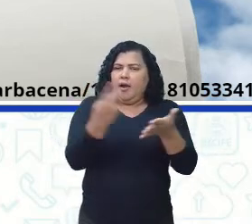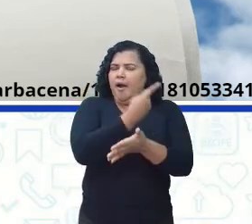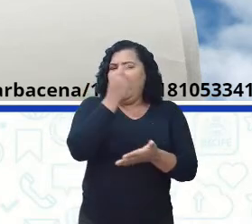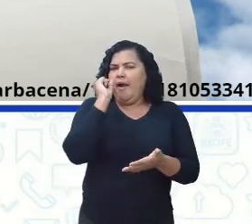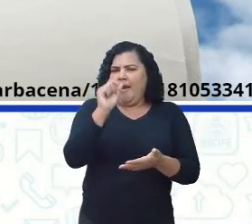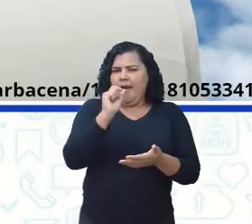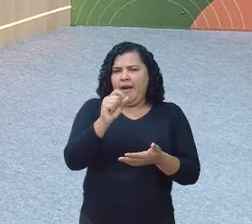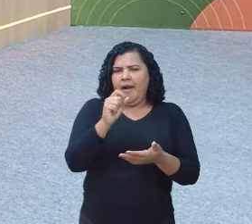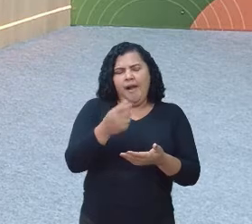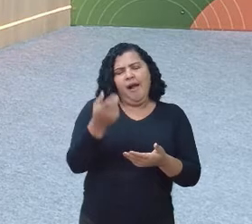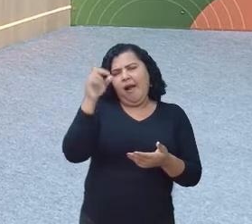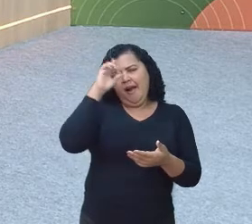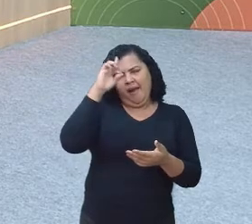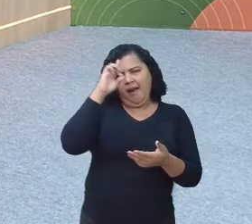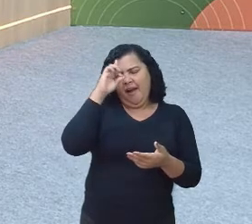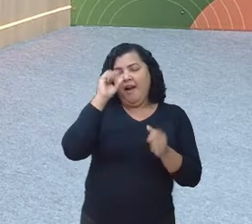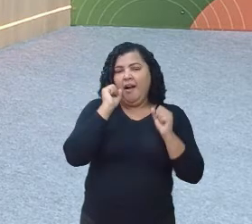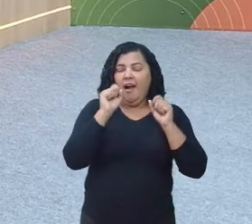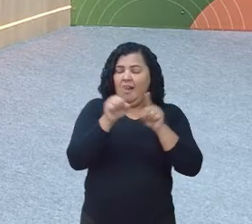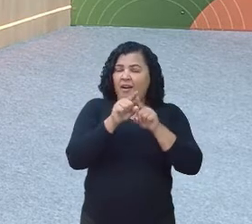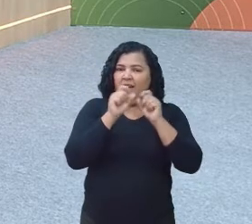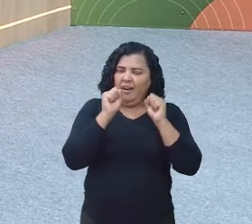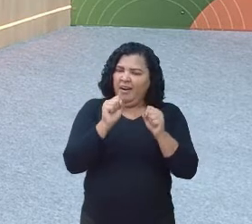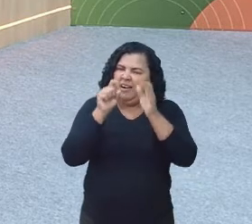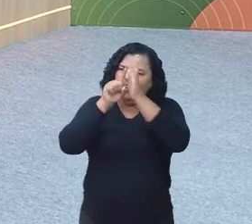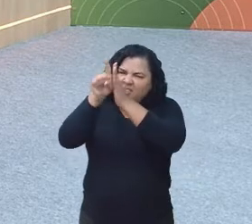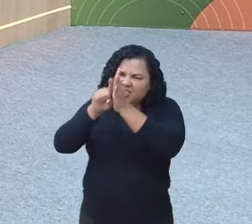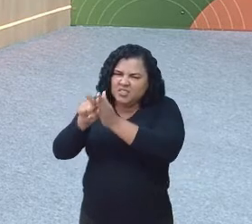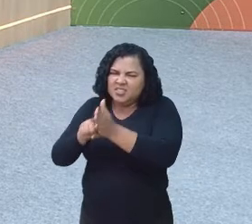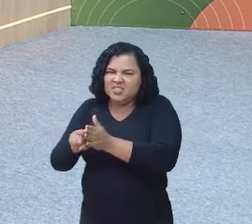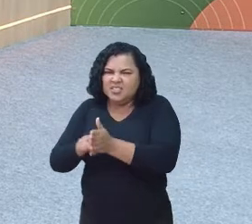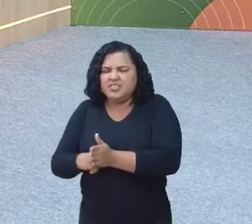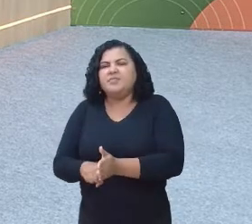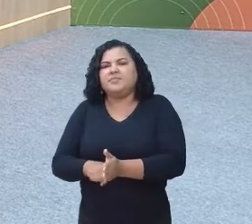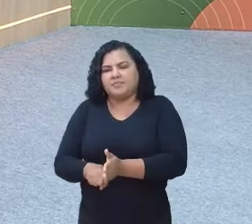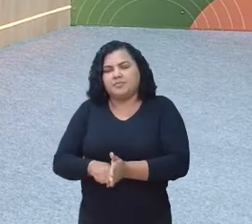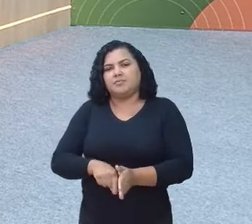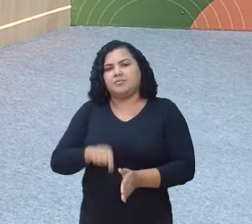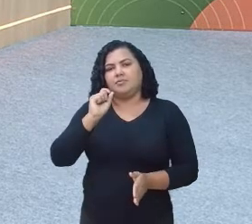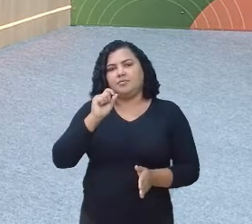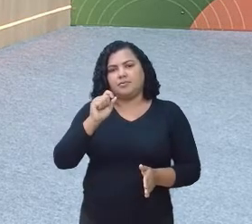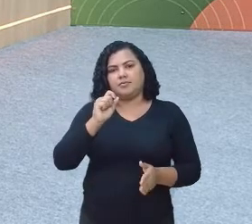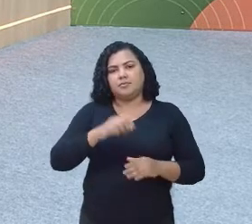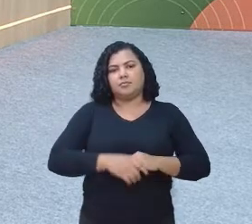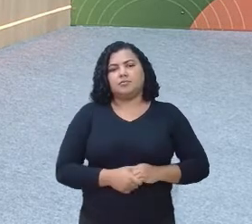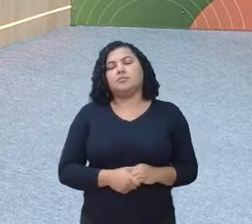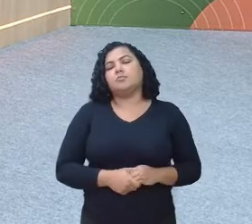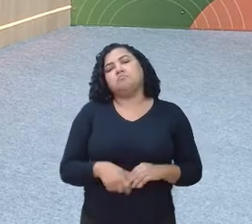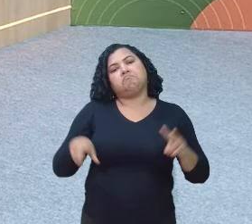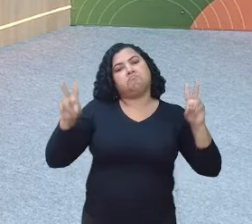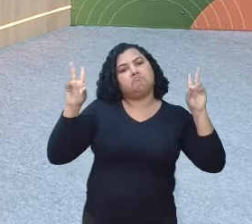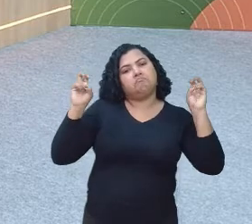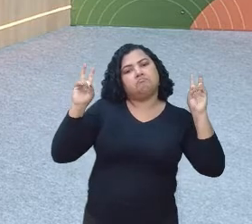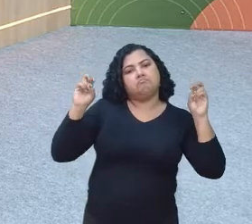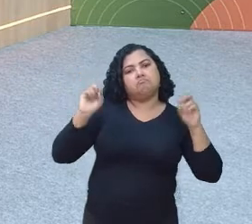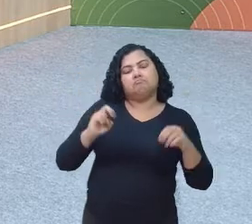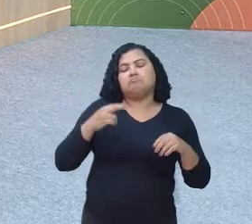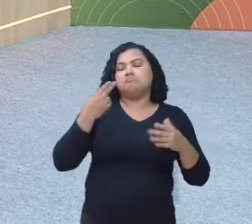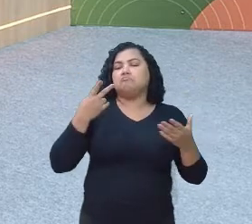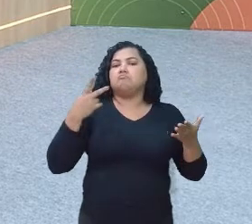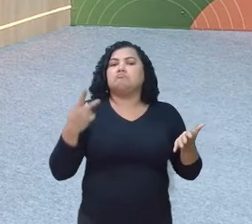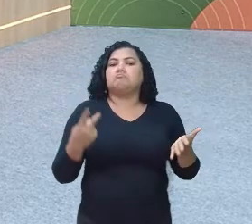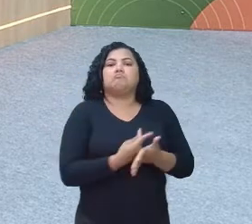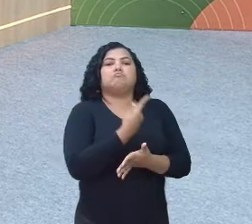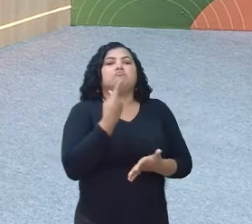cotidiano. Mas é possível também fazer um trabalho investigativo sobre um determinado assunto ou sobre um determinado fato que